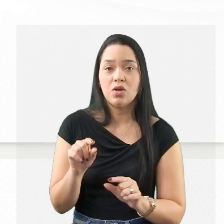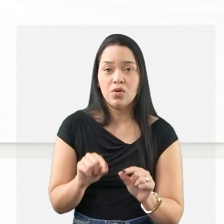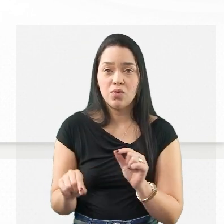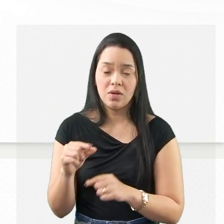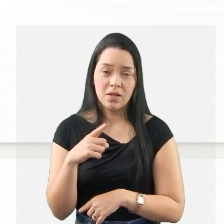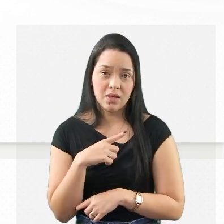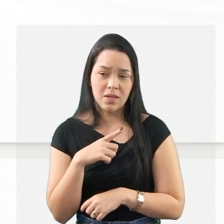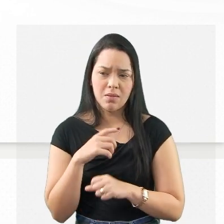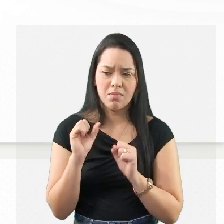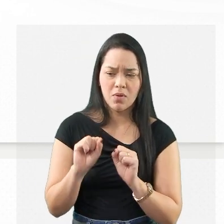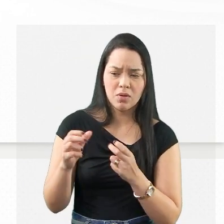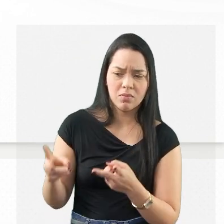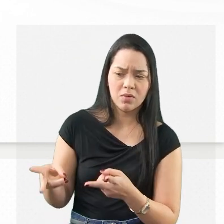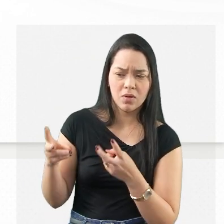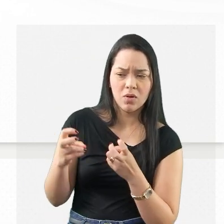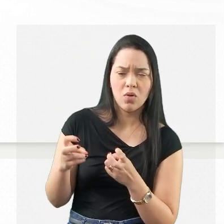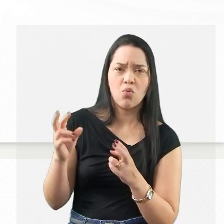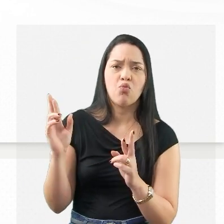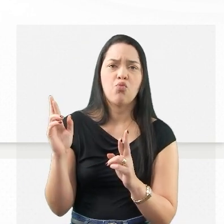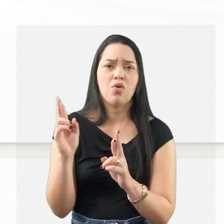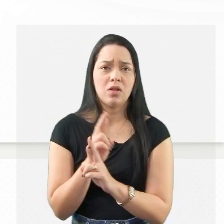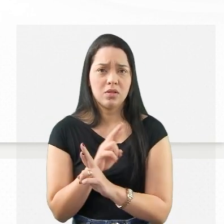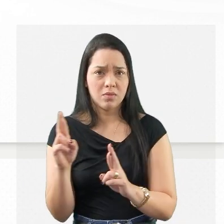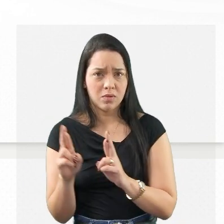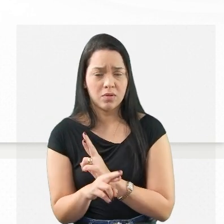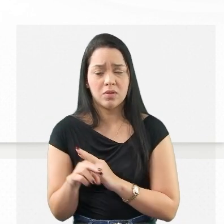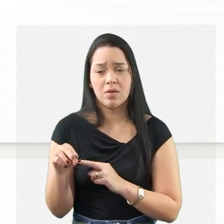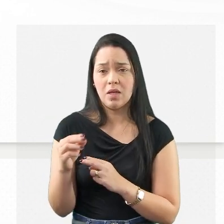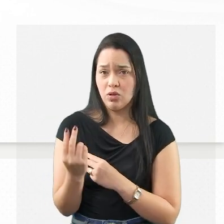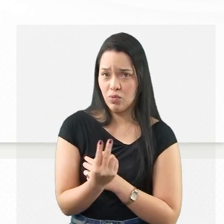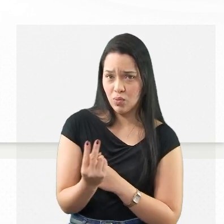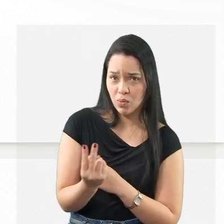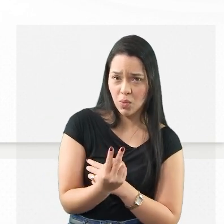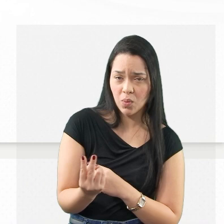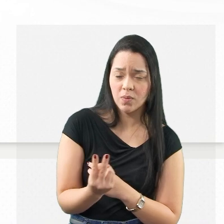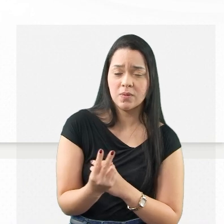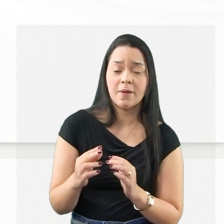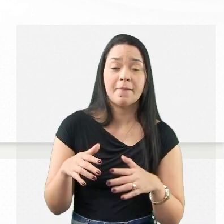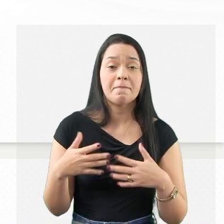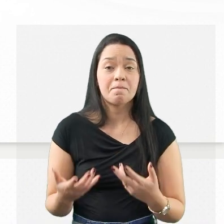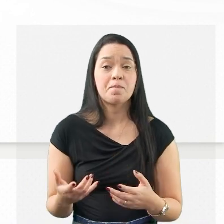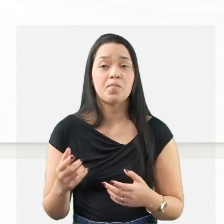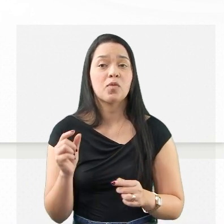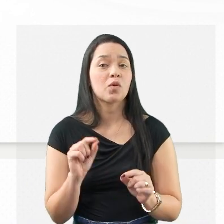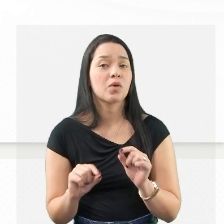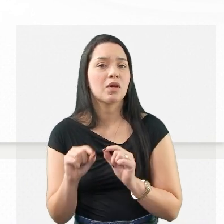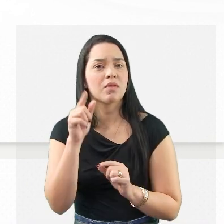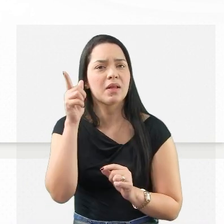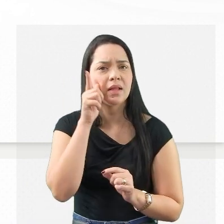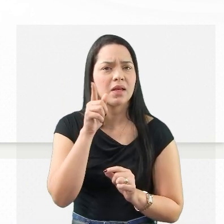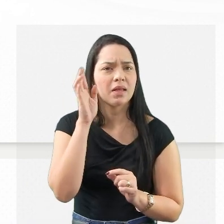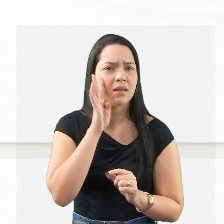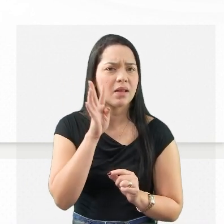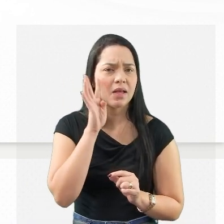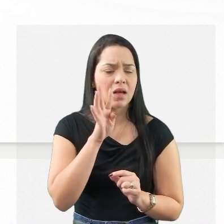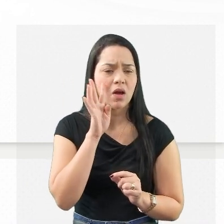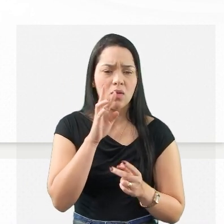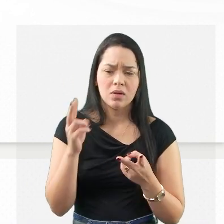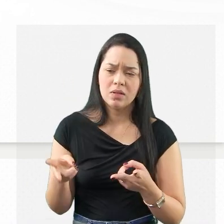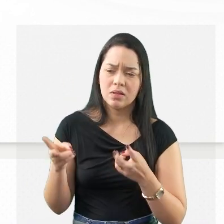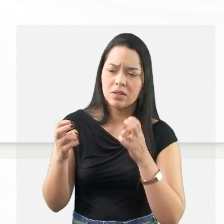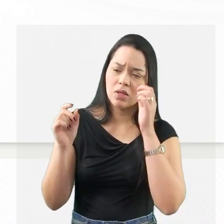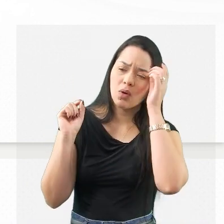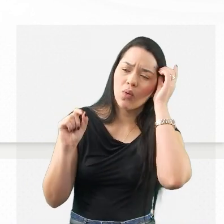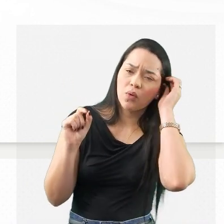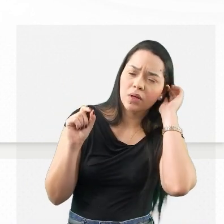corriqueiro, a gente pode verificar um relacionamento entre Maria Bonita e virgulino, e não seria legal se a gente verificasse num cordel que